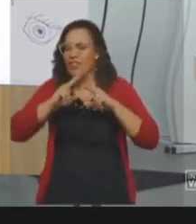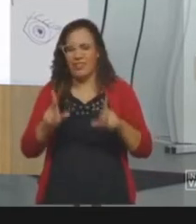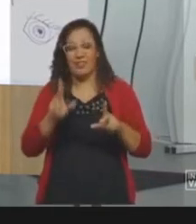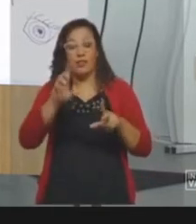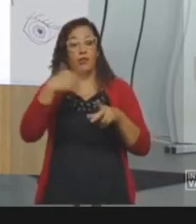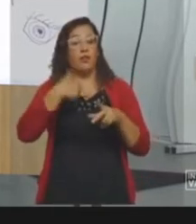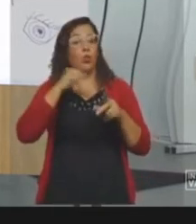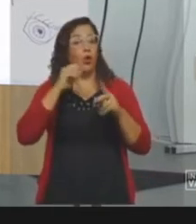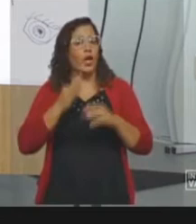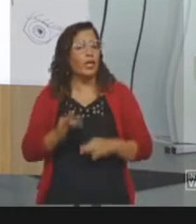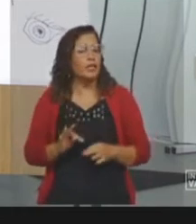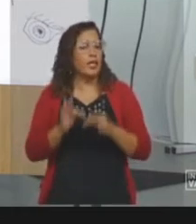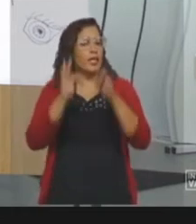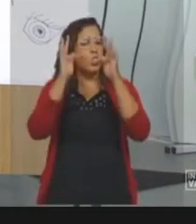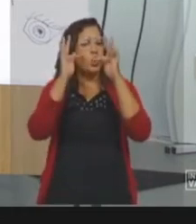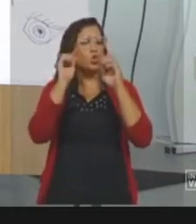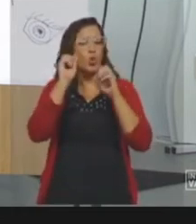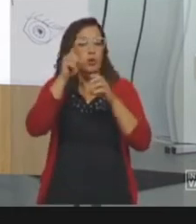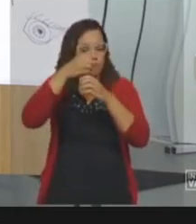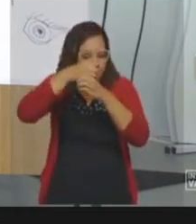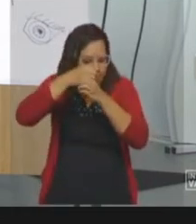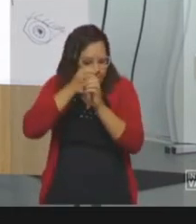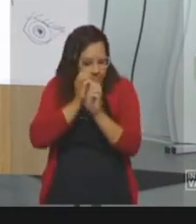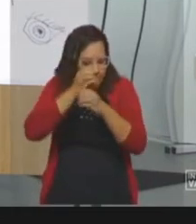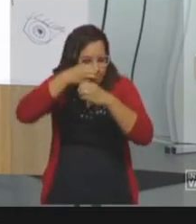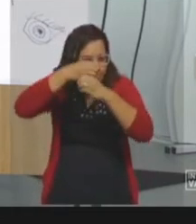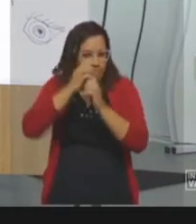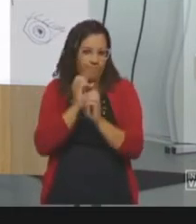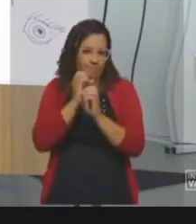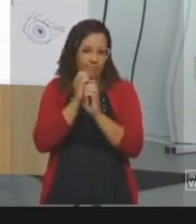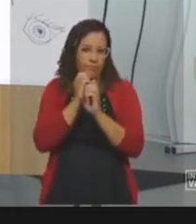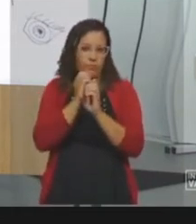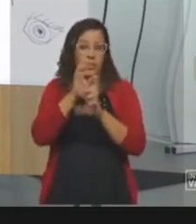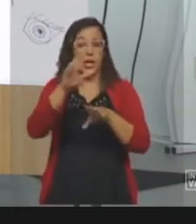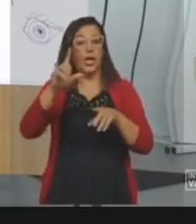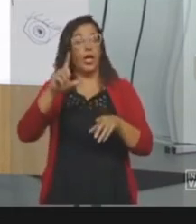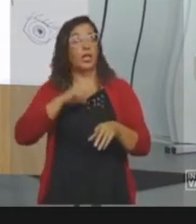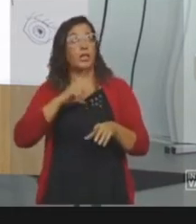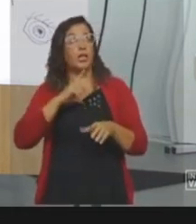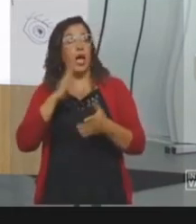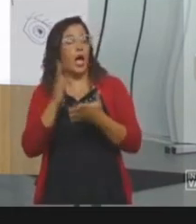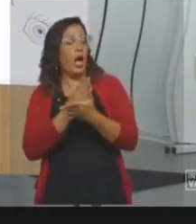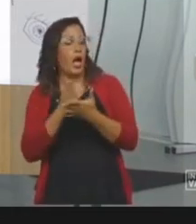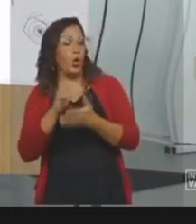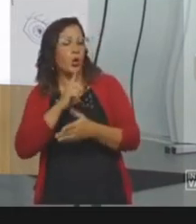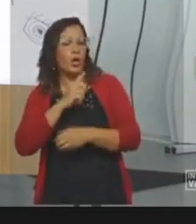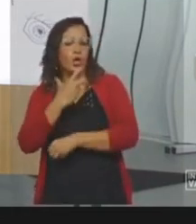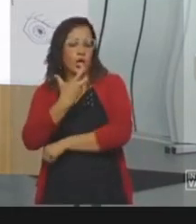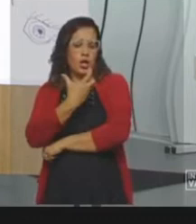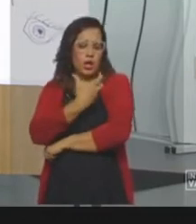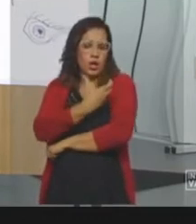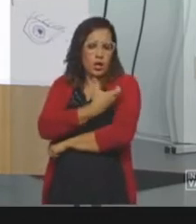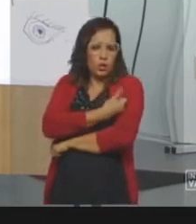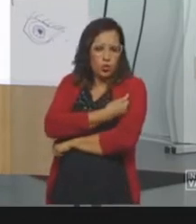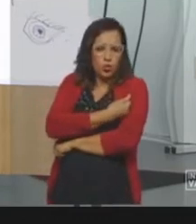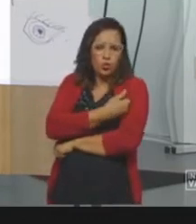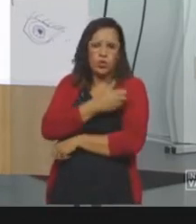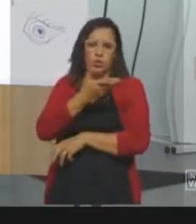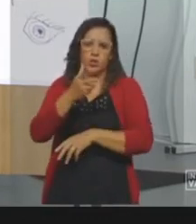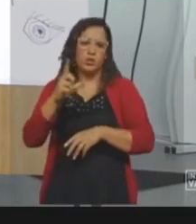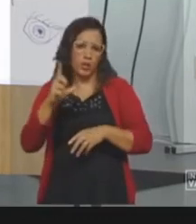falando de tecnologia microscópica. Existem injeções que podem ser usadas para injetar em célula,